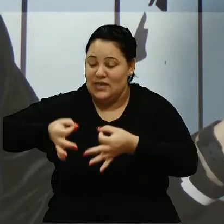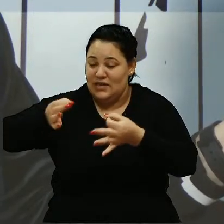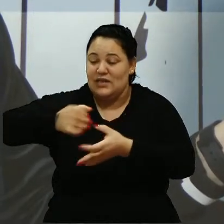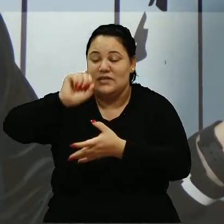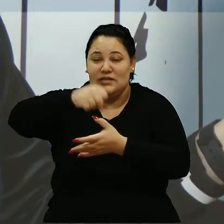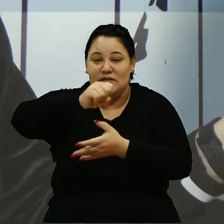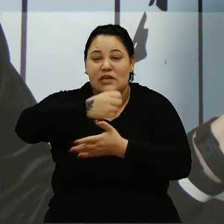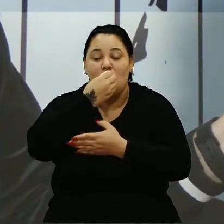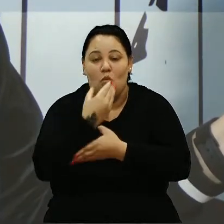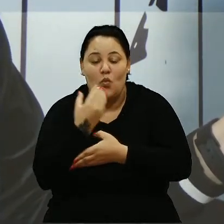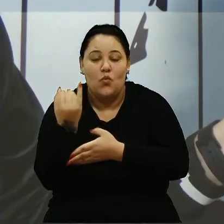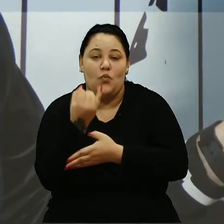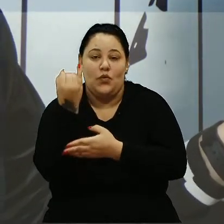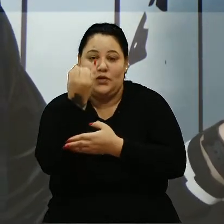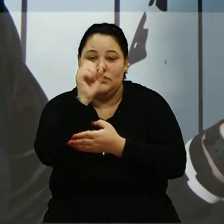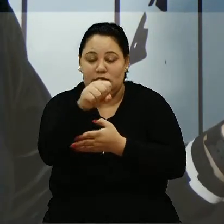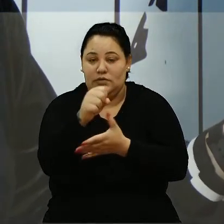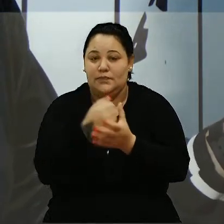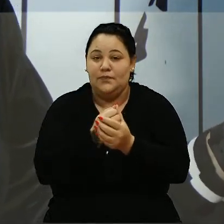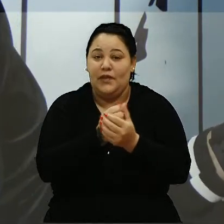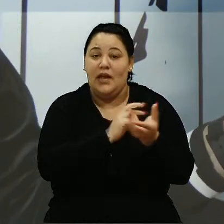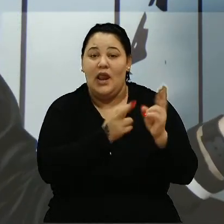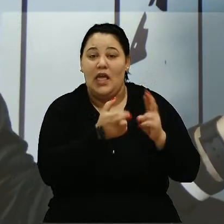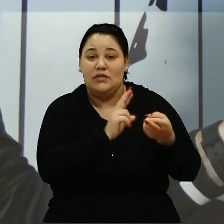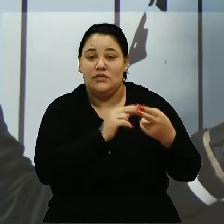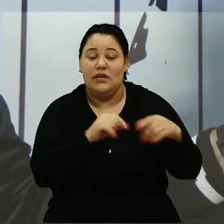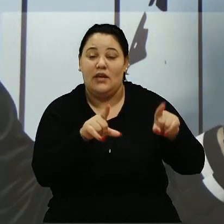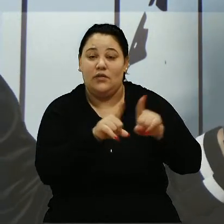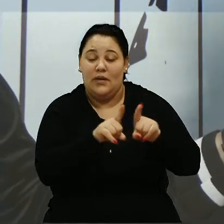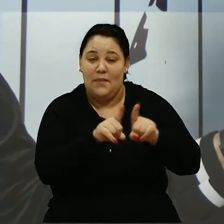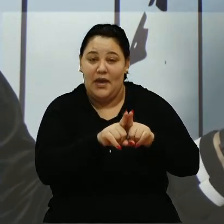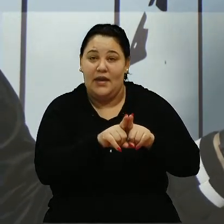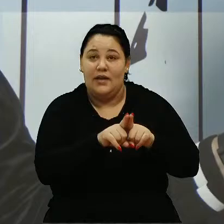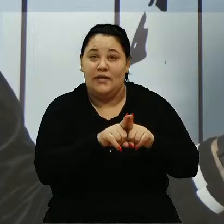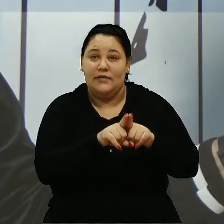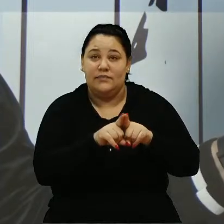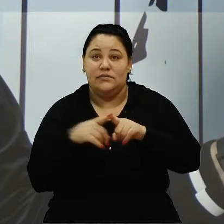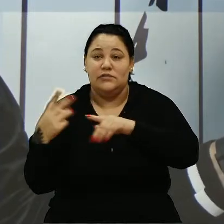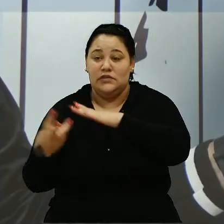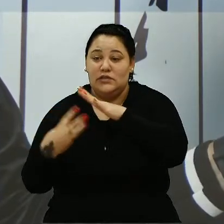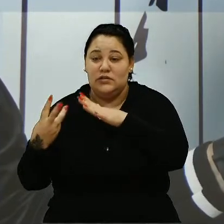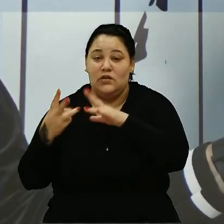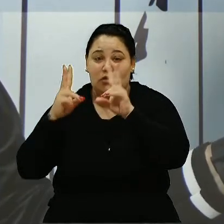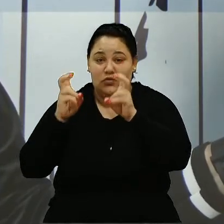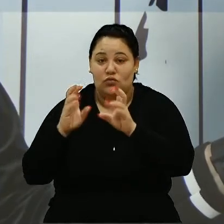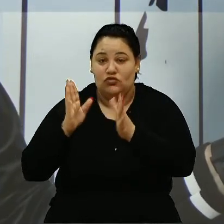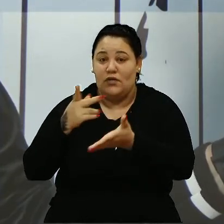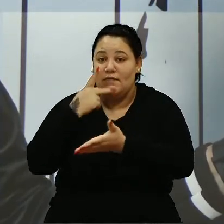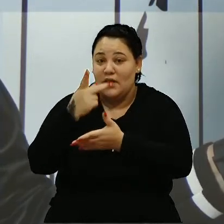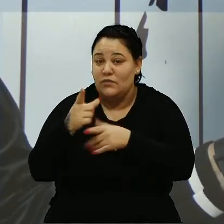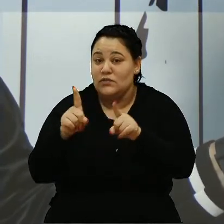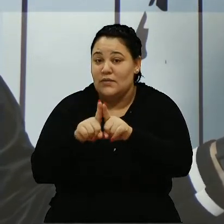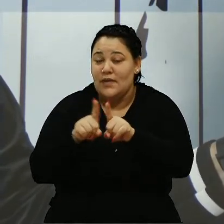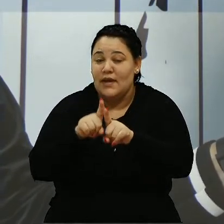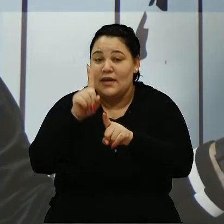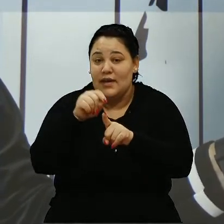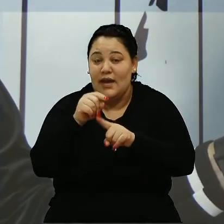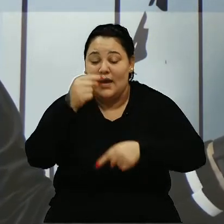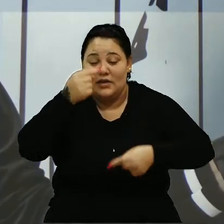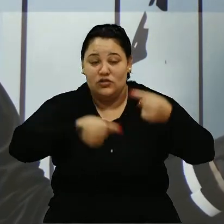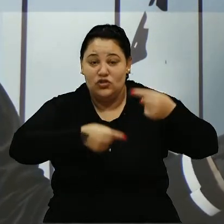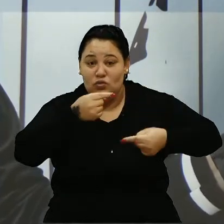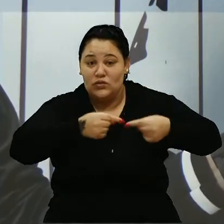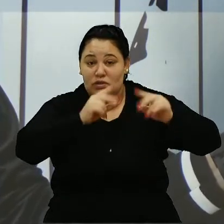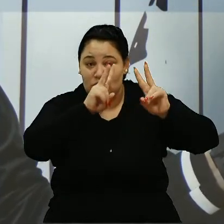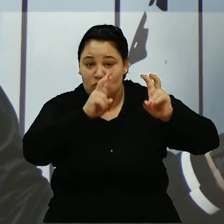boa valia e muito bom. E com relação à terceira pauta que nós tratamos também, que é a discussão